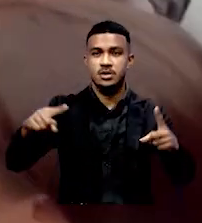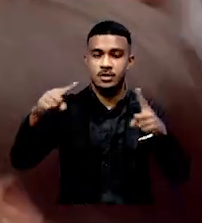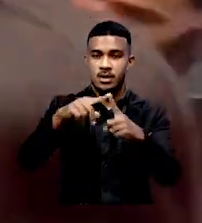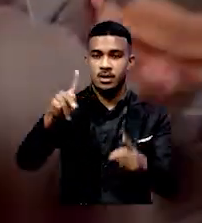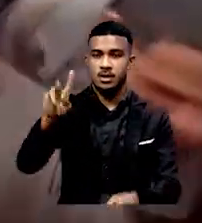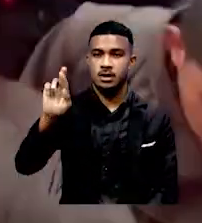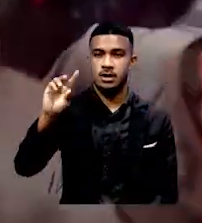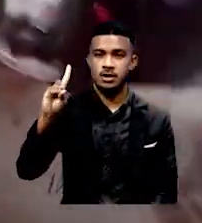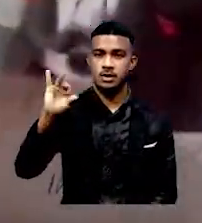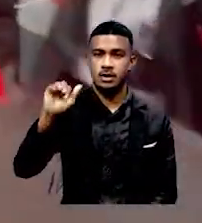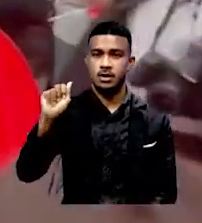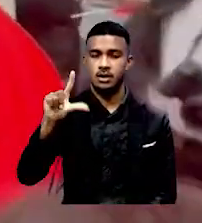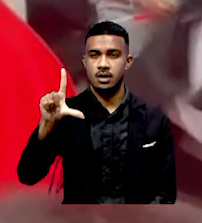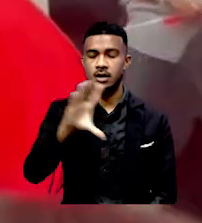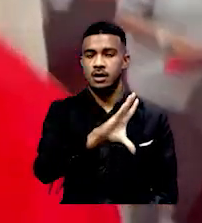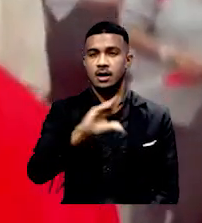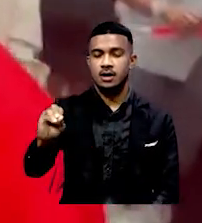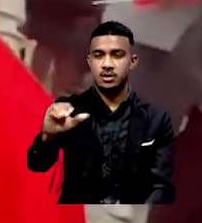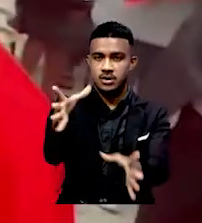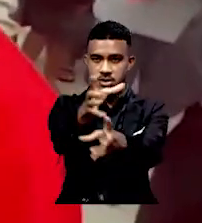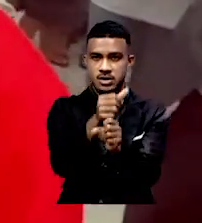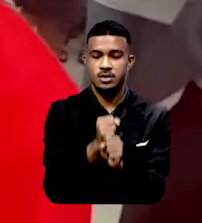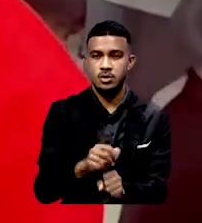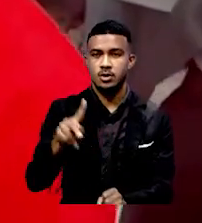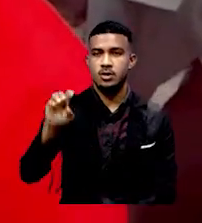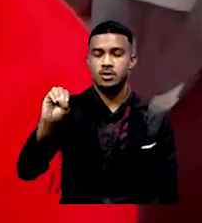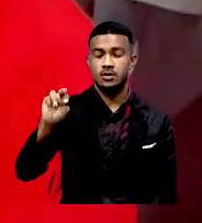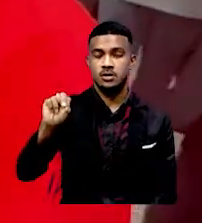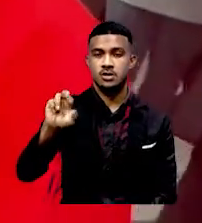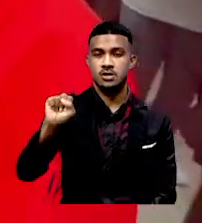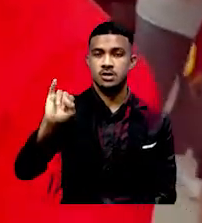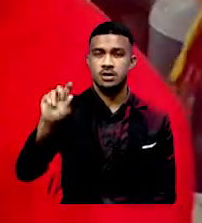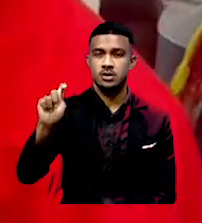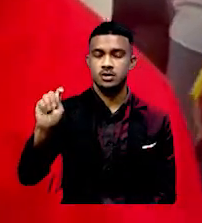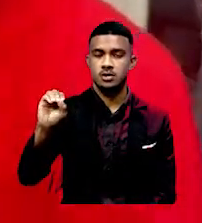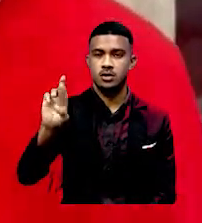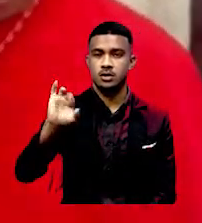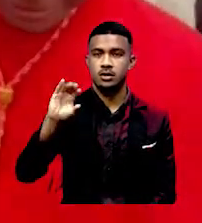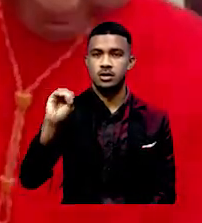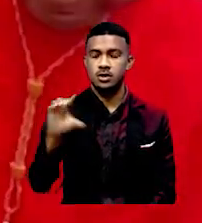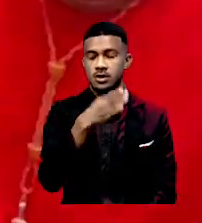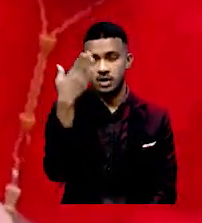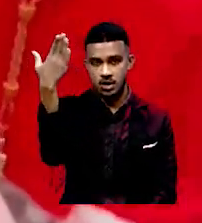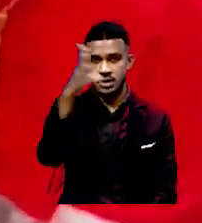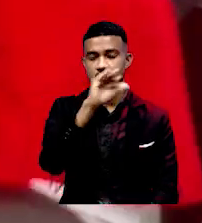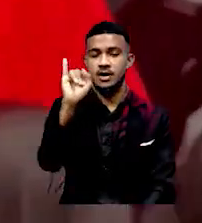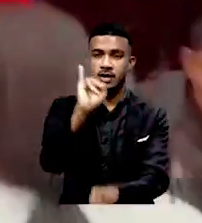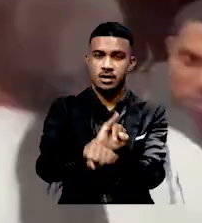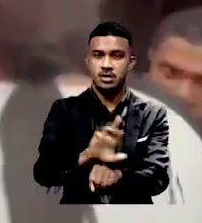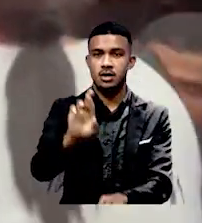Silva, SDB, Rafoensimo Consistório. Cerimônia nebe halau ia Igreja Basílica São Pedro Vaticano